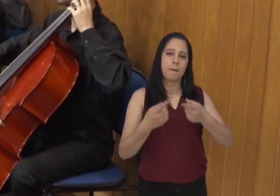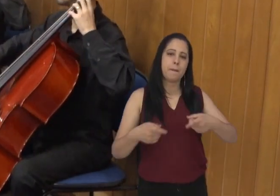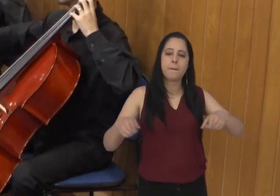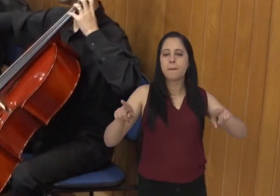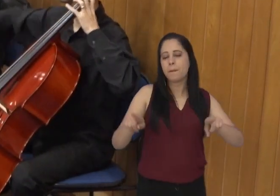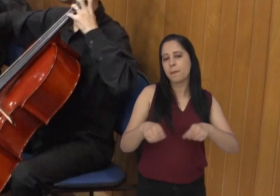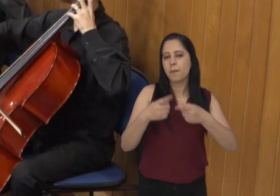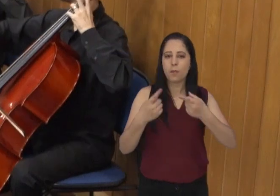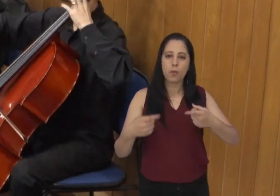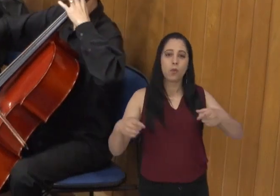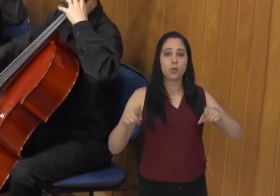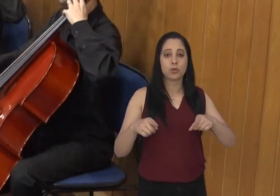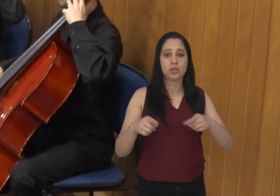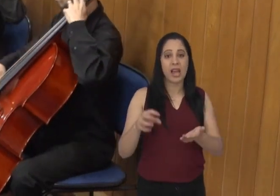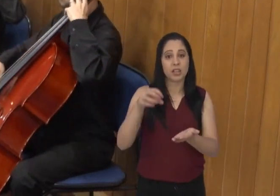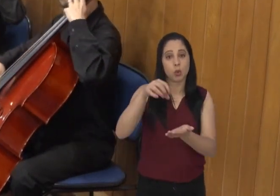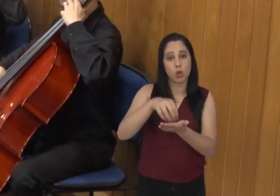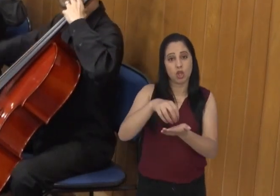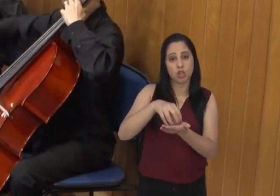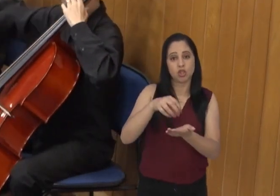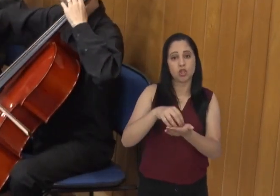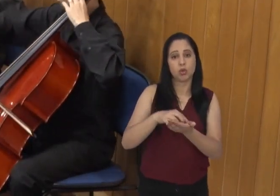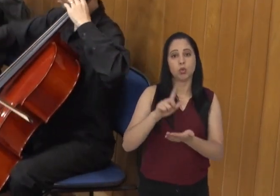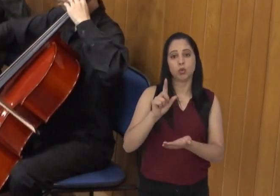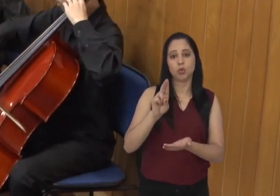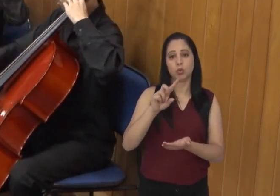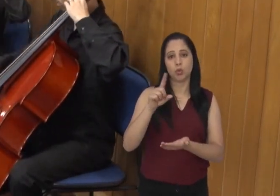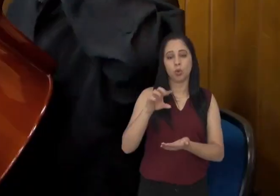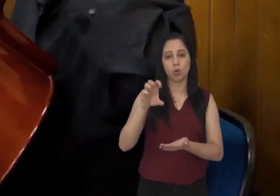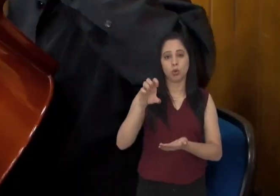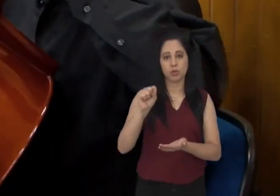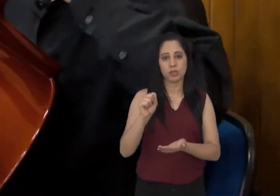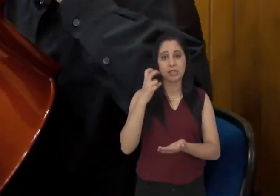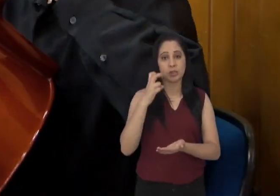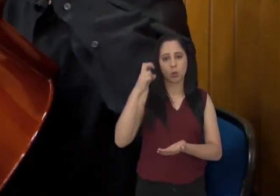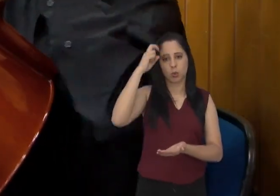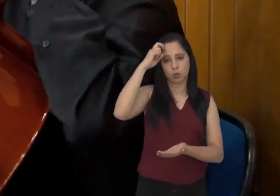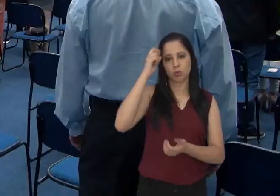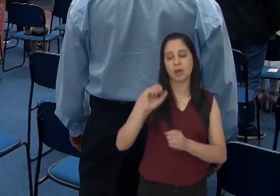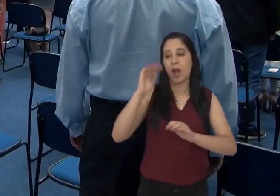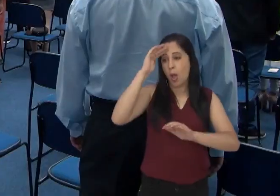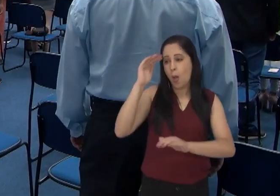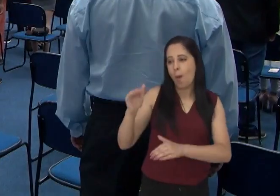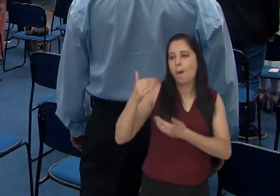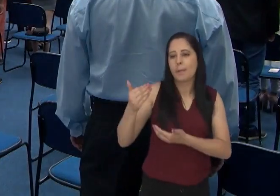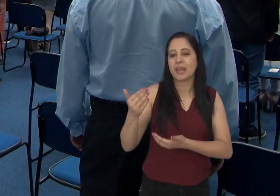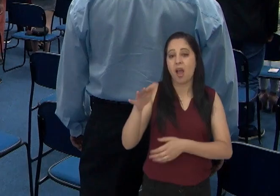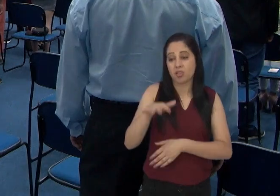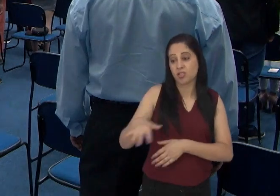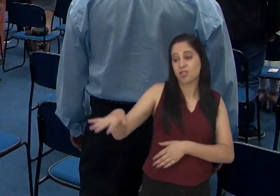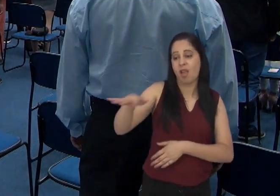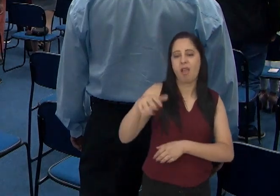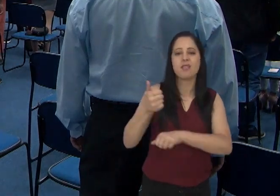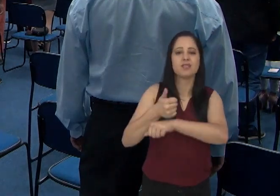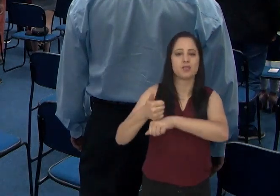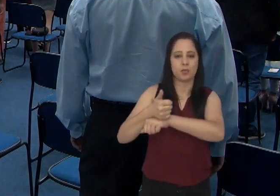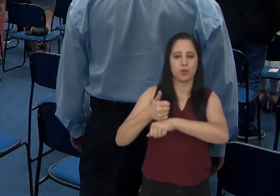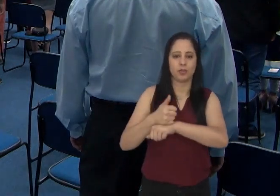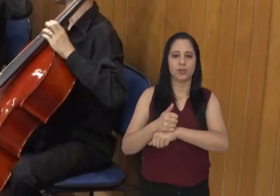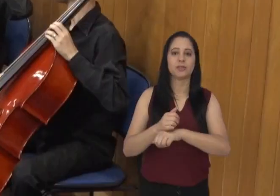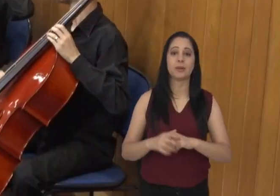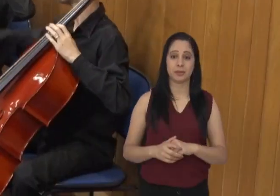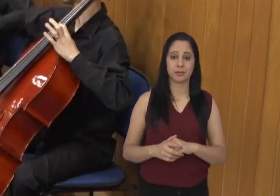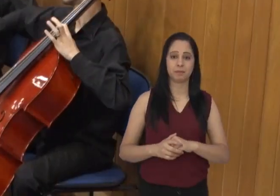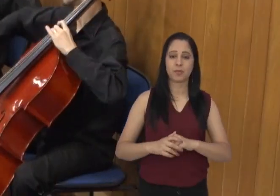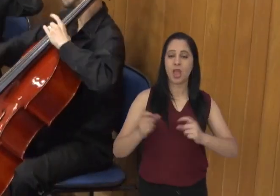A apresentação do Instituto Cultural Luzes da Ribalta foi mais uma homenagem para aqueles que dedicaram uma vida ao amor pelo